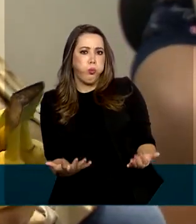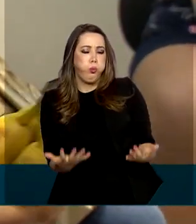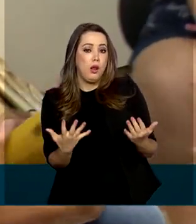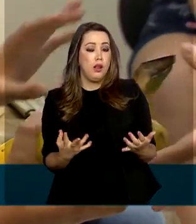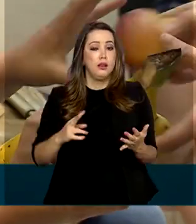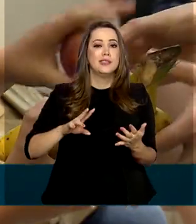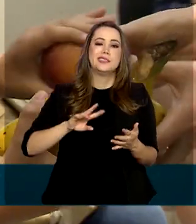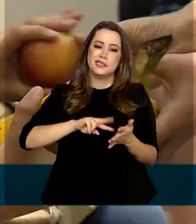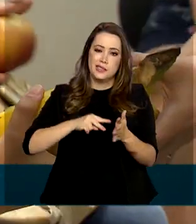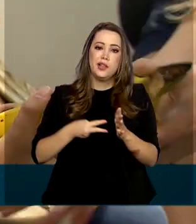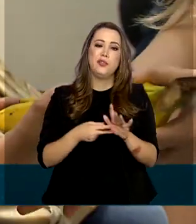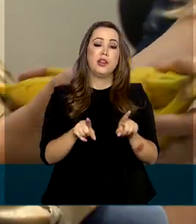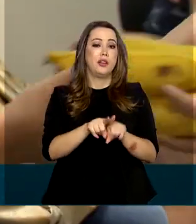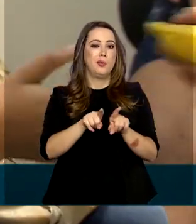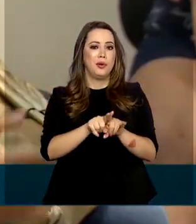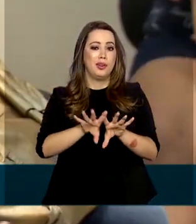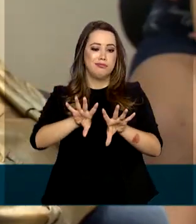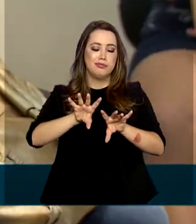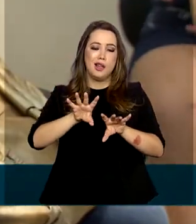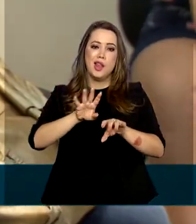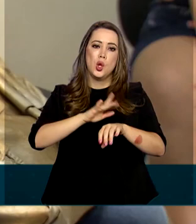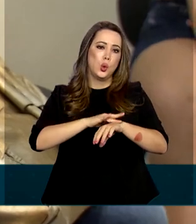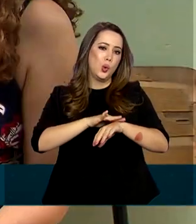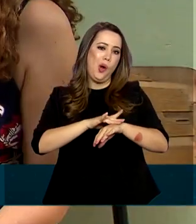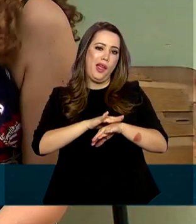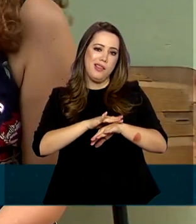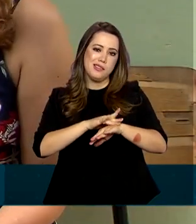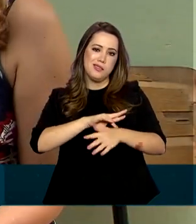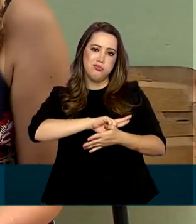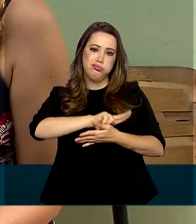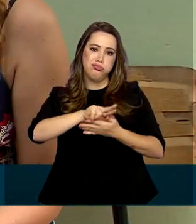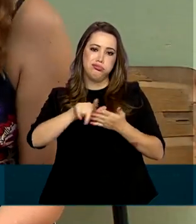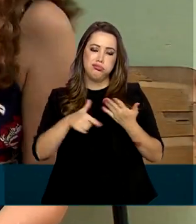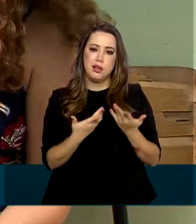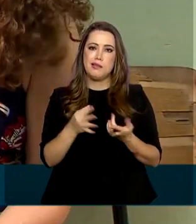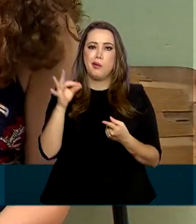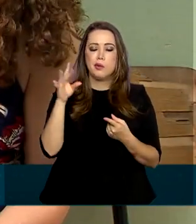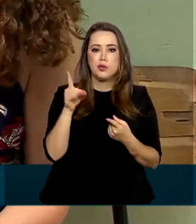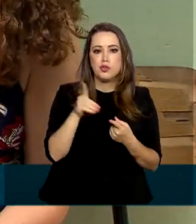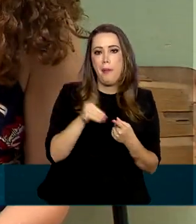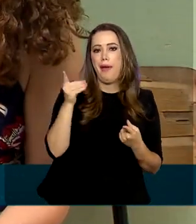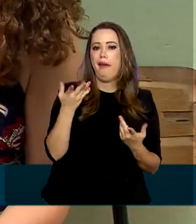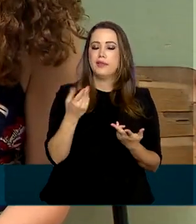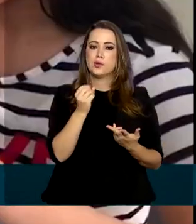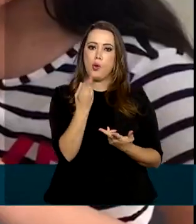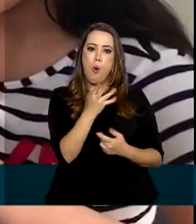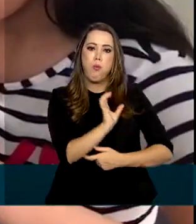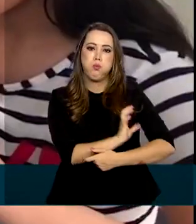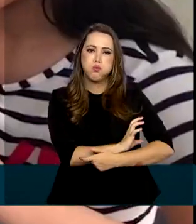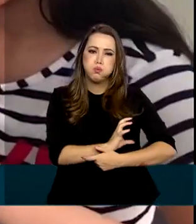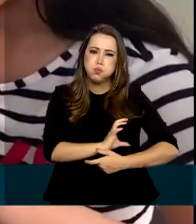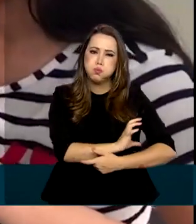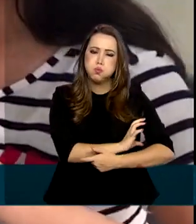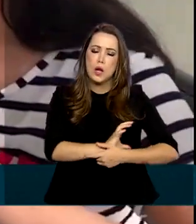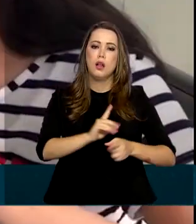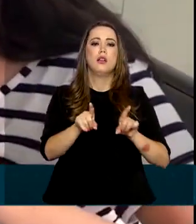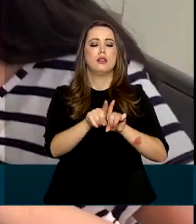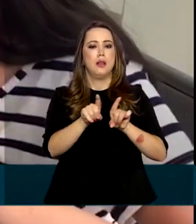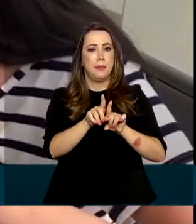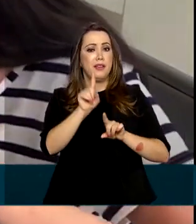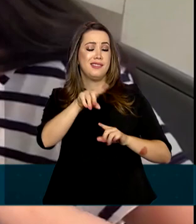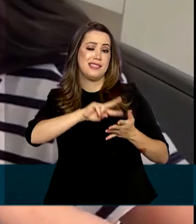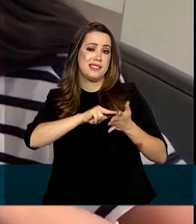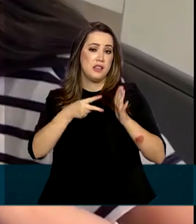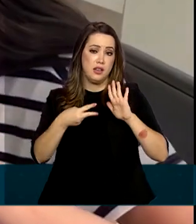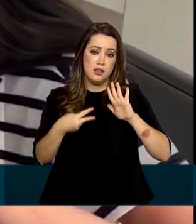de doenças crônicas, como diabetes e hipertensão, além de representar nesse momento fator de risco